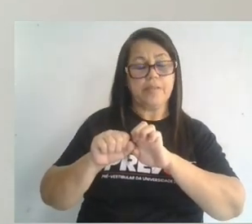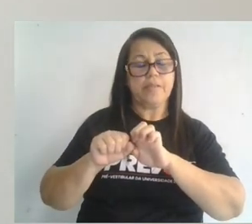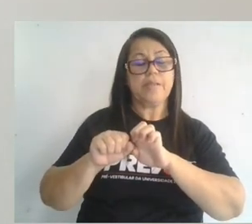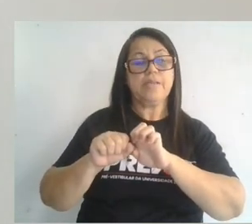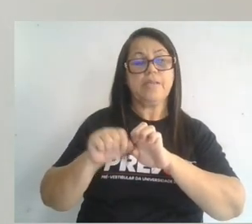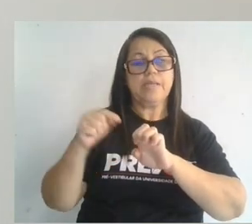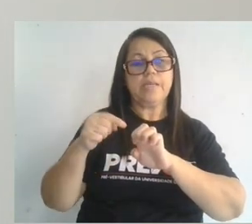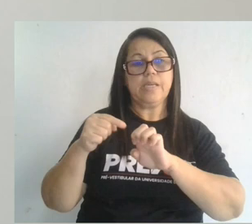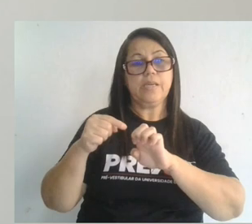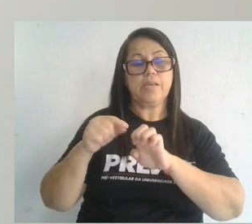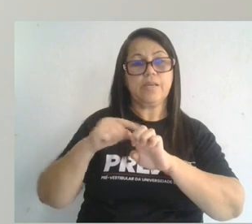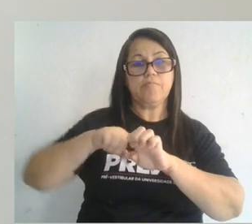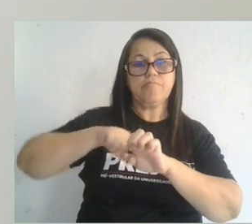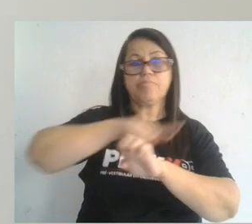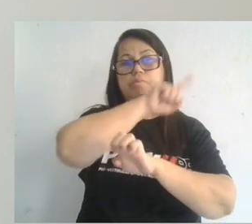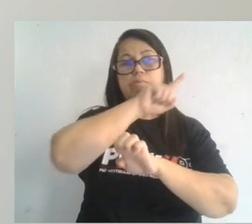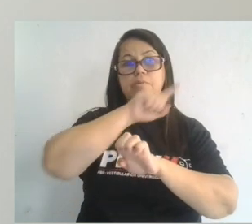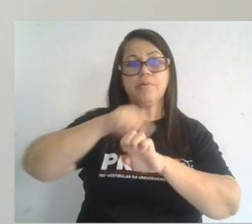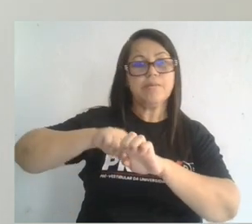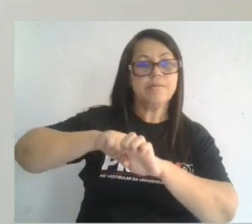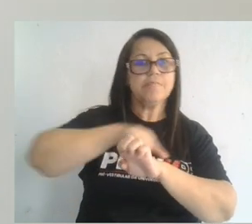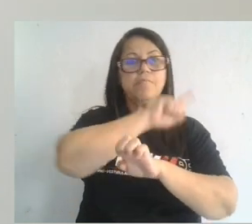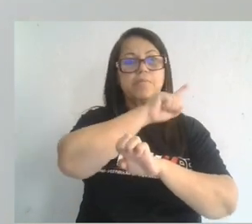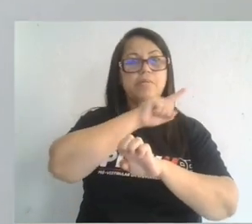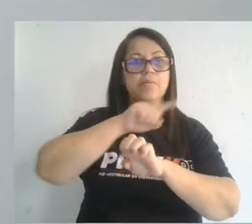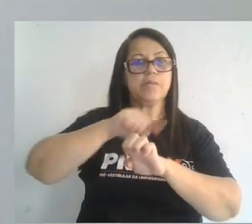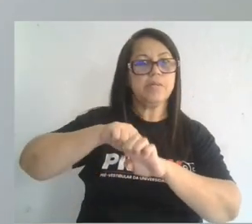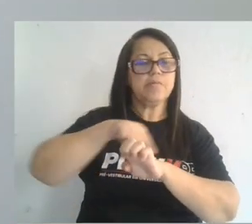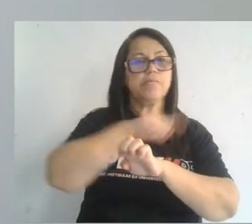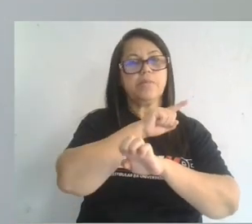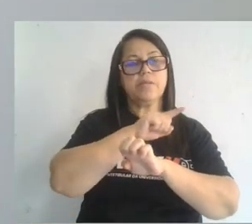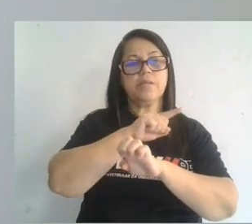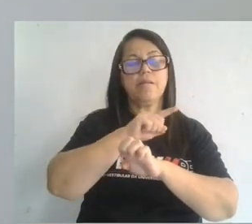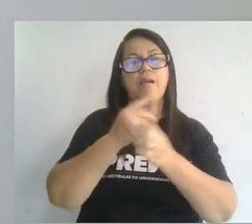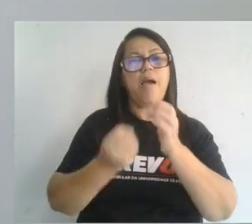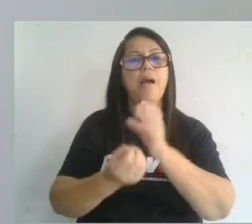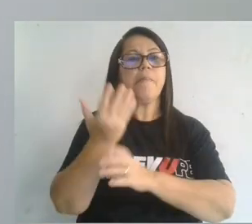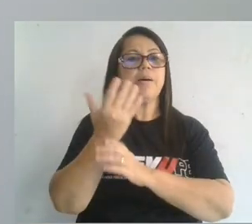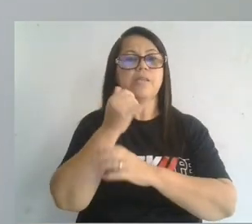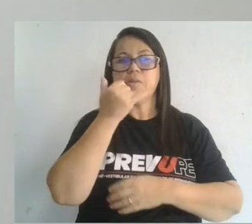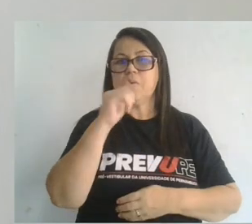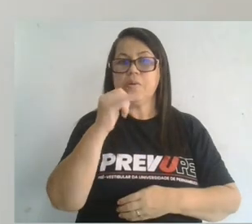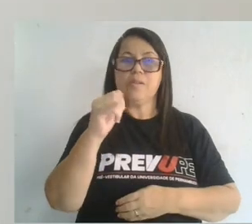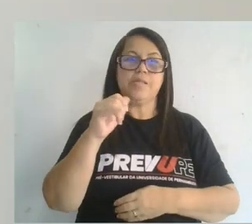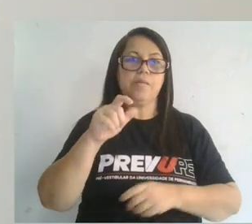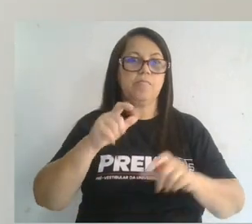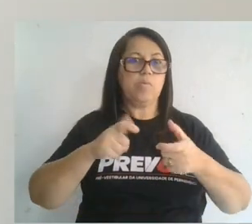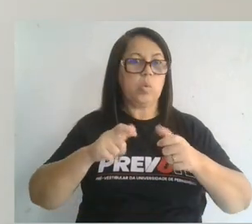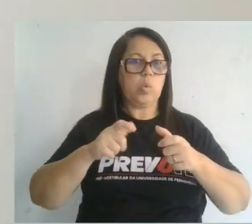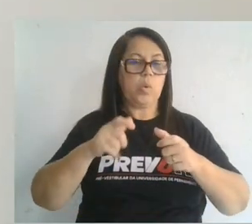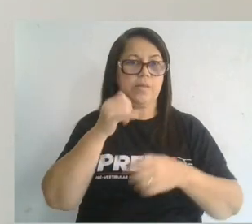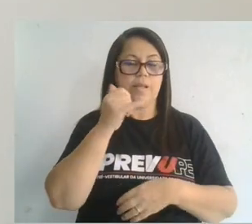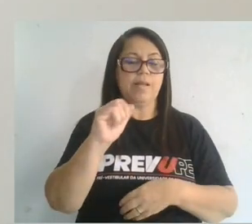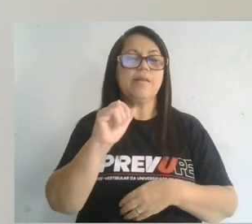energia, saem e escapam do metal e aparece uma corrente elétrica em um circuito.